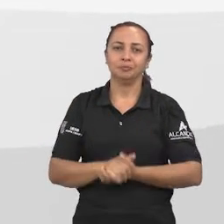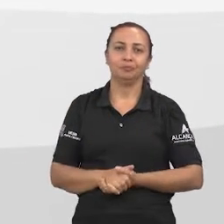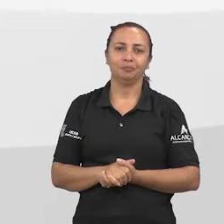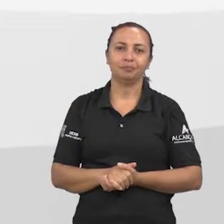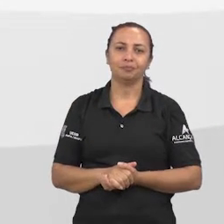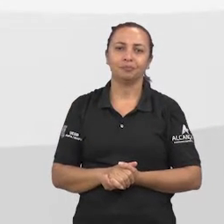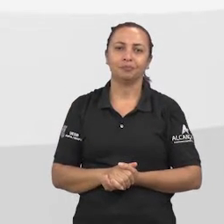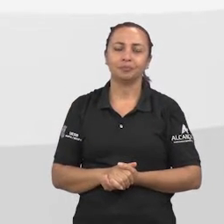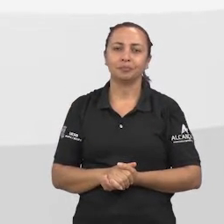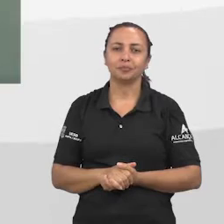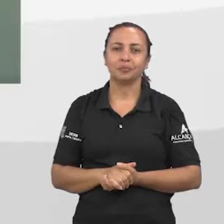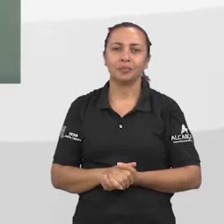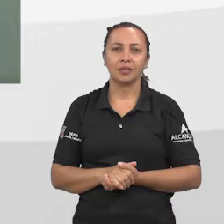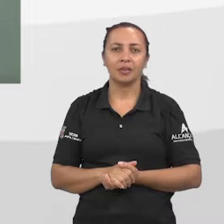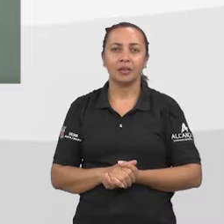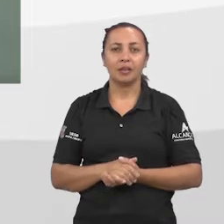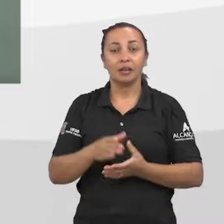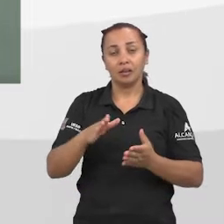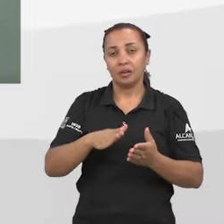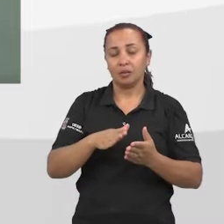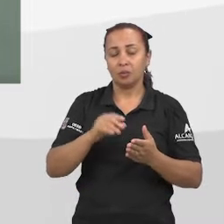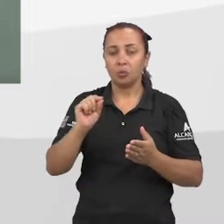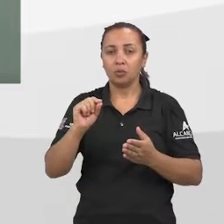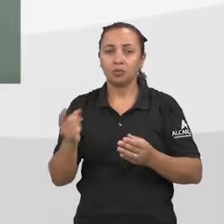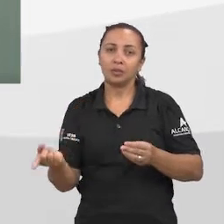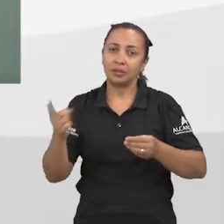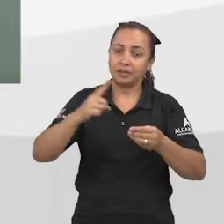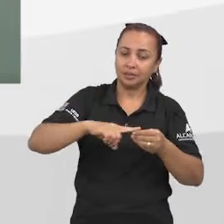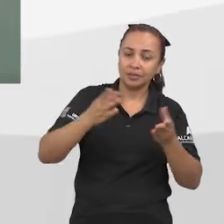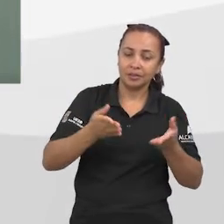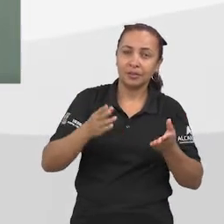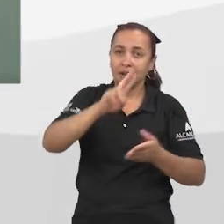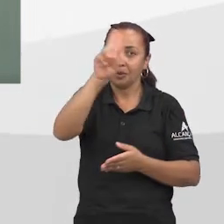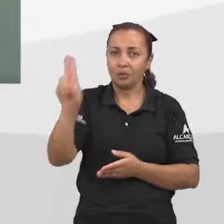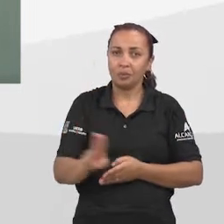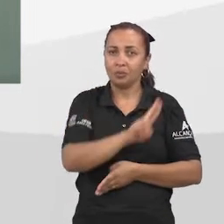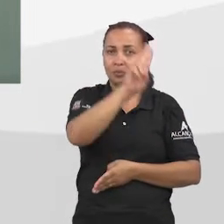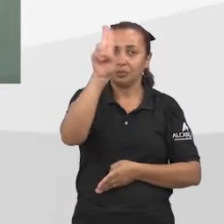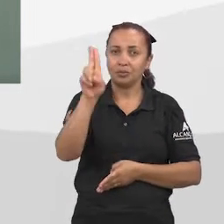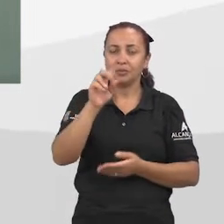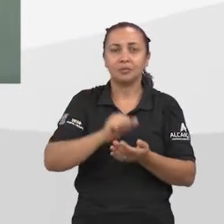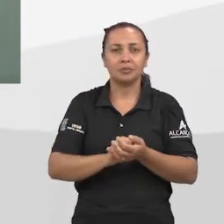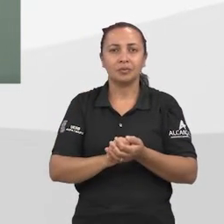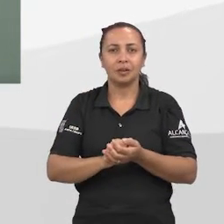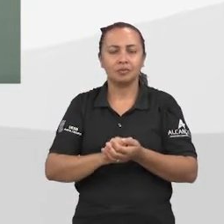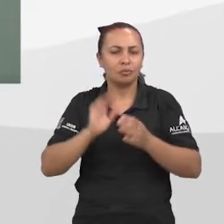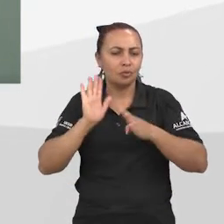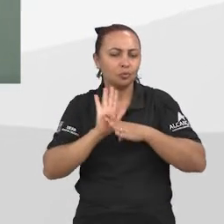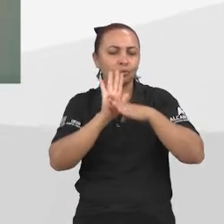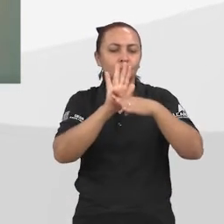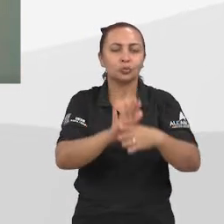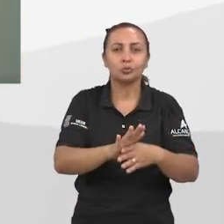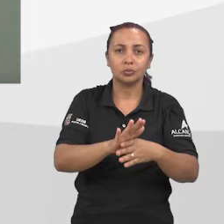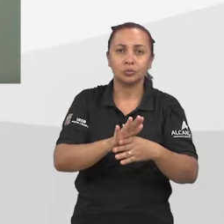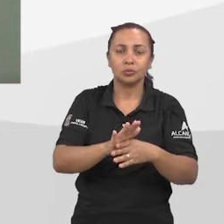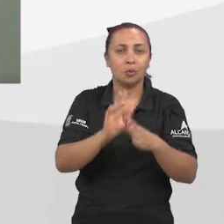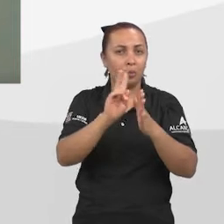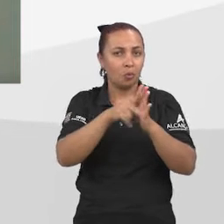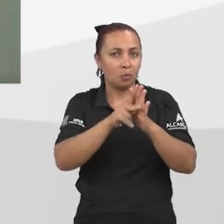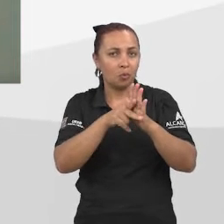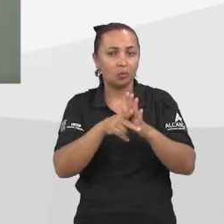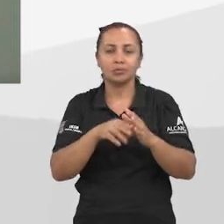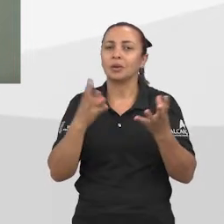O papel que está trazendo aqui a universidade, em colaboração com